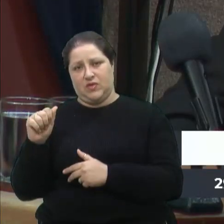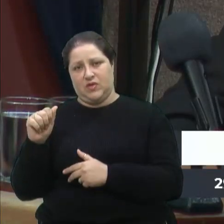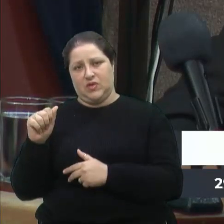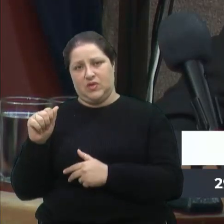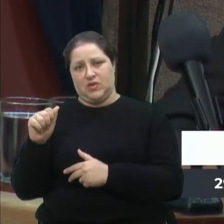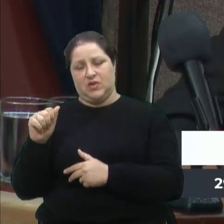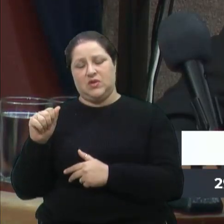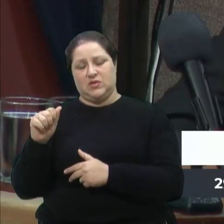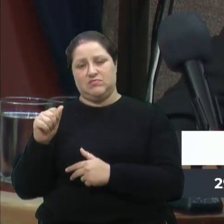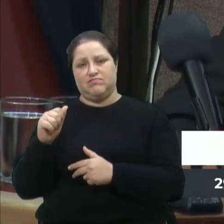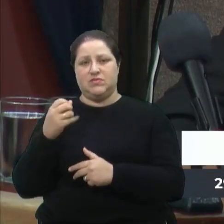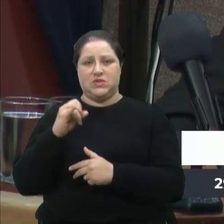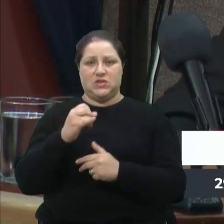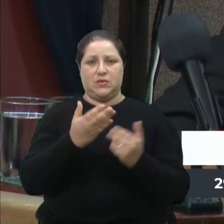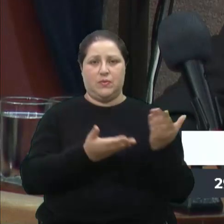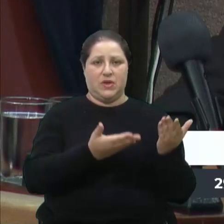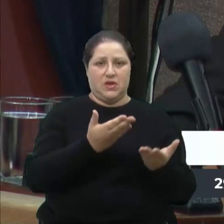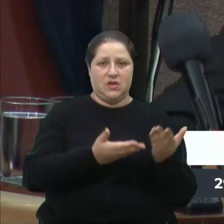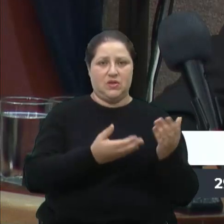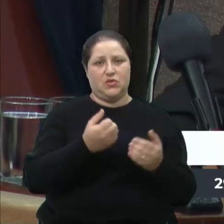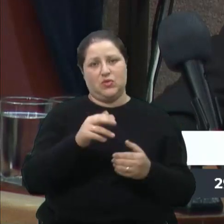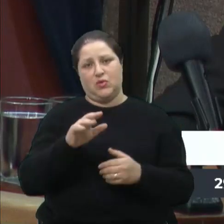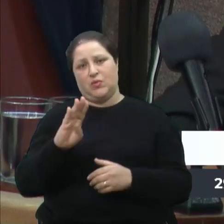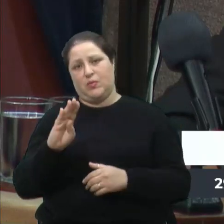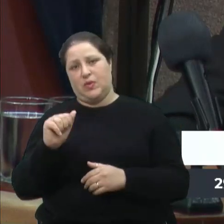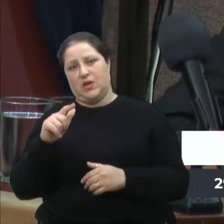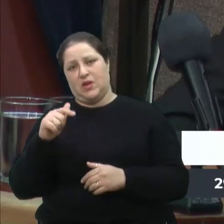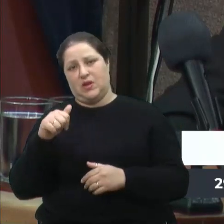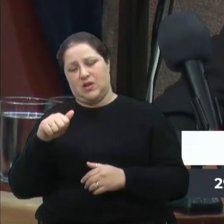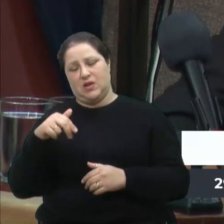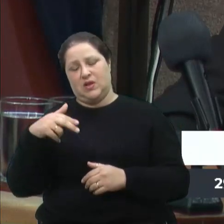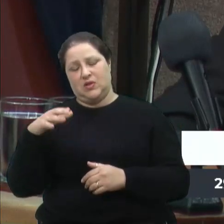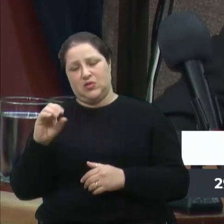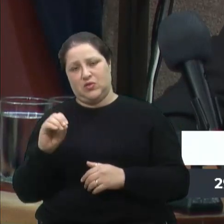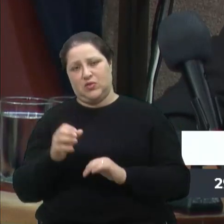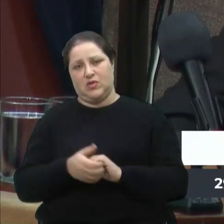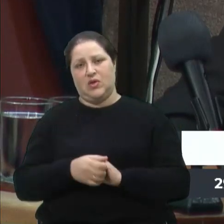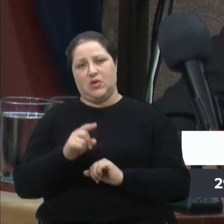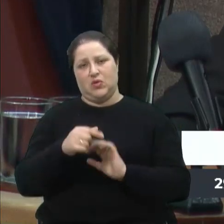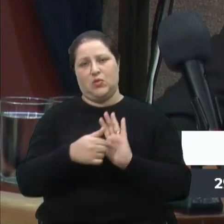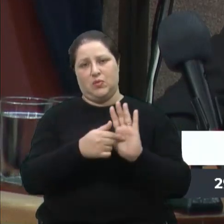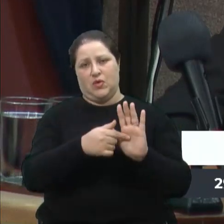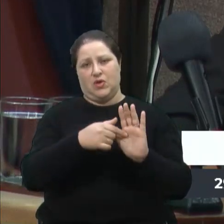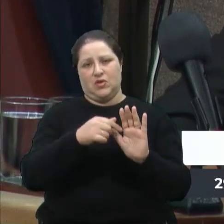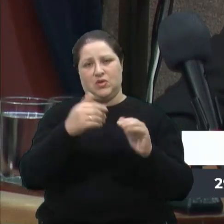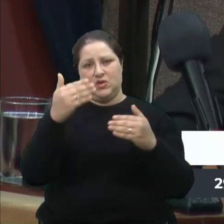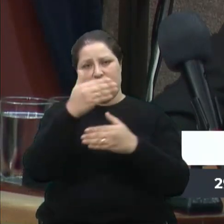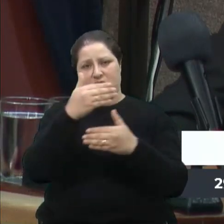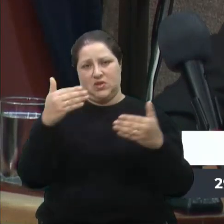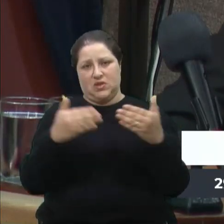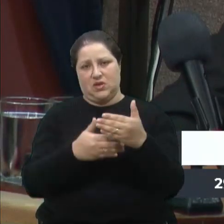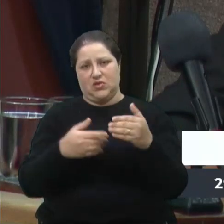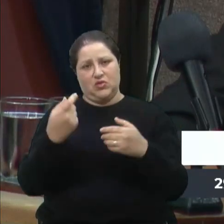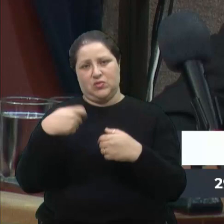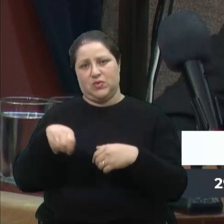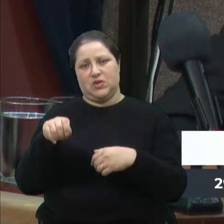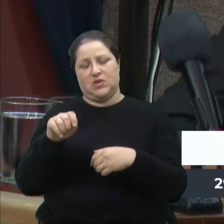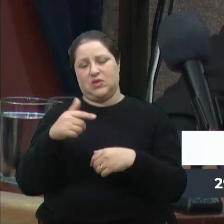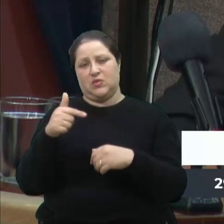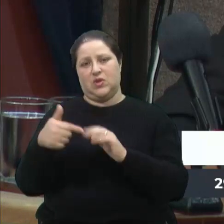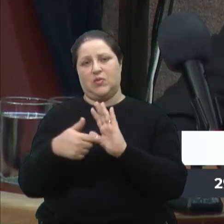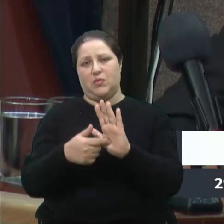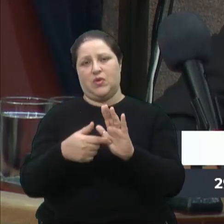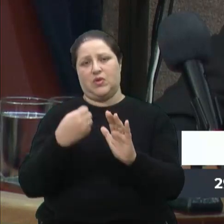senhor compartilha com a gente fala por si, né? Não precisa até nem falar muito, os números